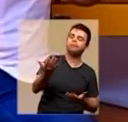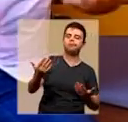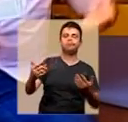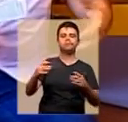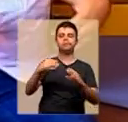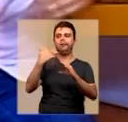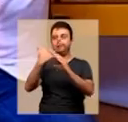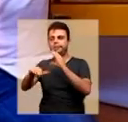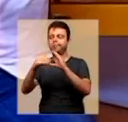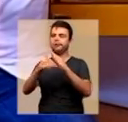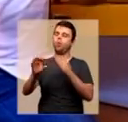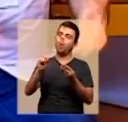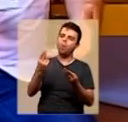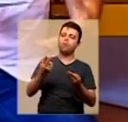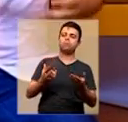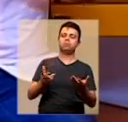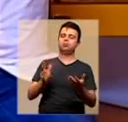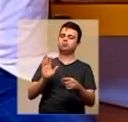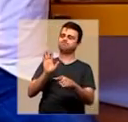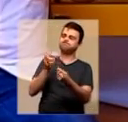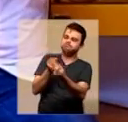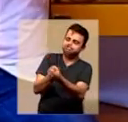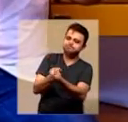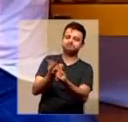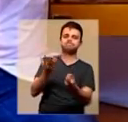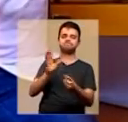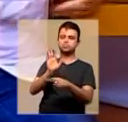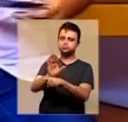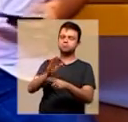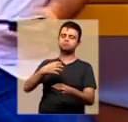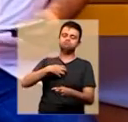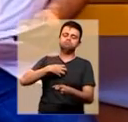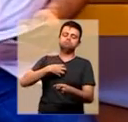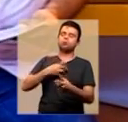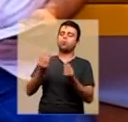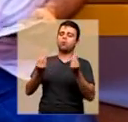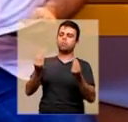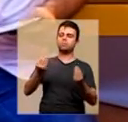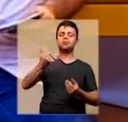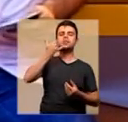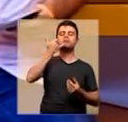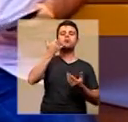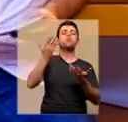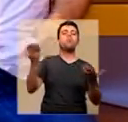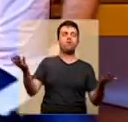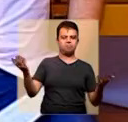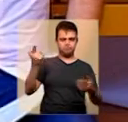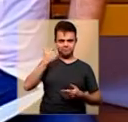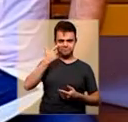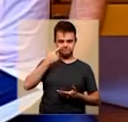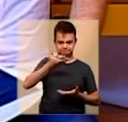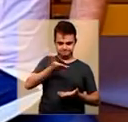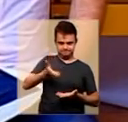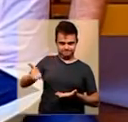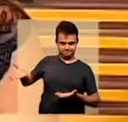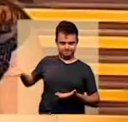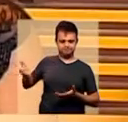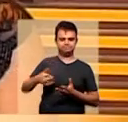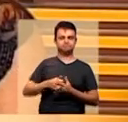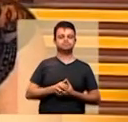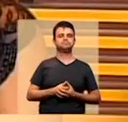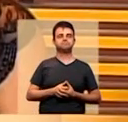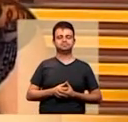precisar de ajuda, o apoio psicológico também, o apoio emocional. Qual que é o telefone da Patru, quem quiser entrar em contato com